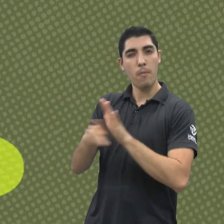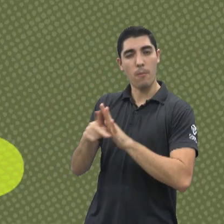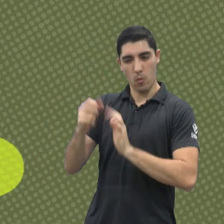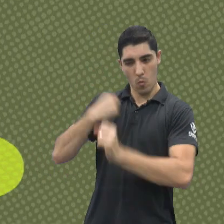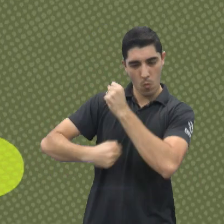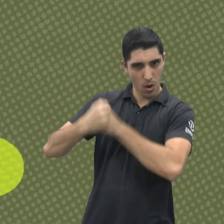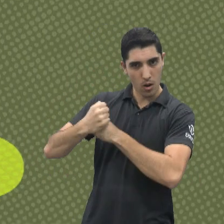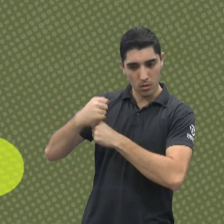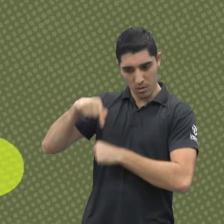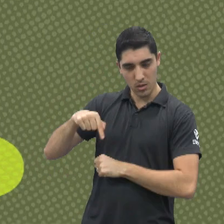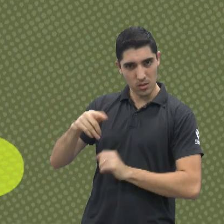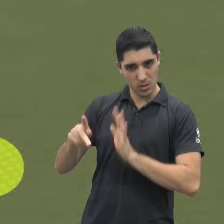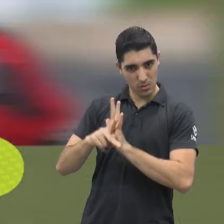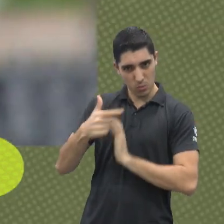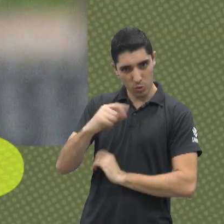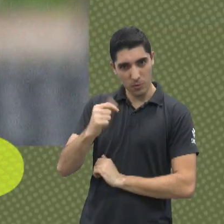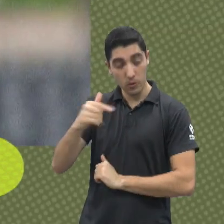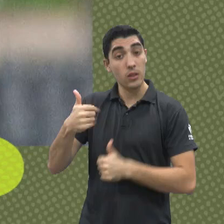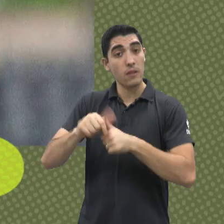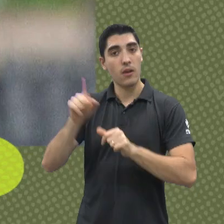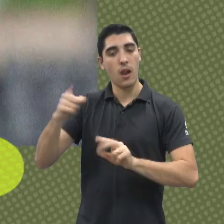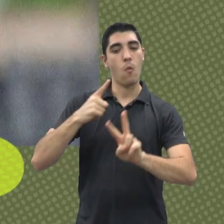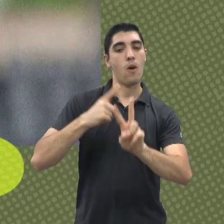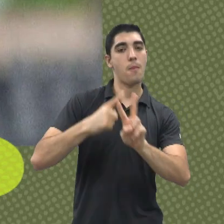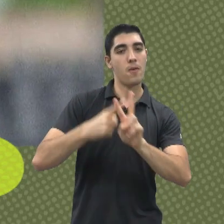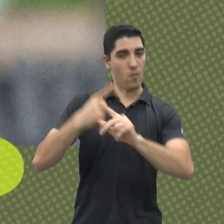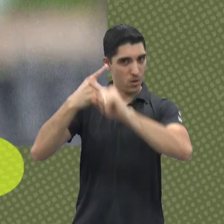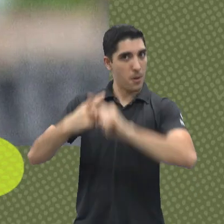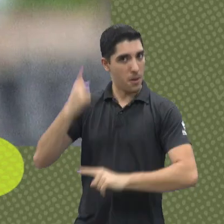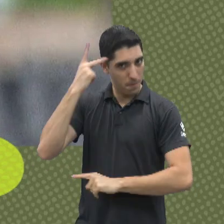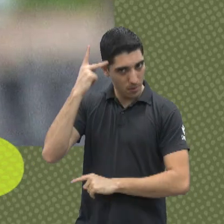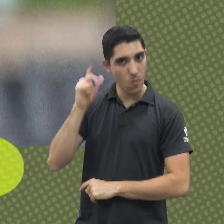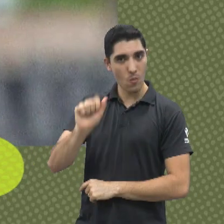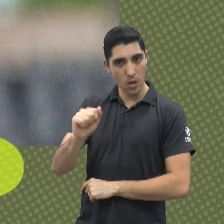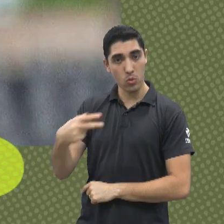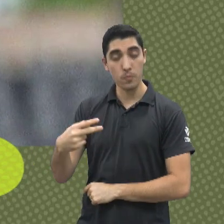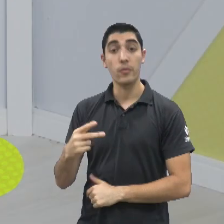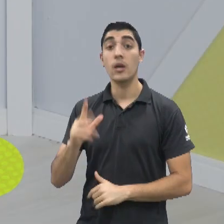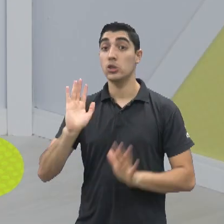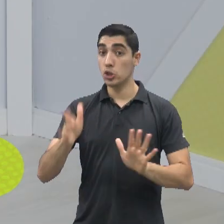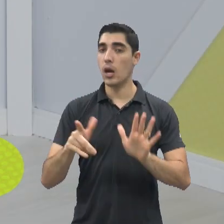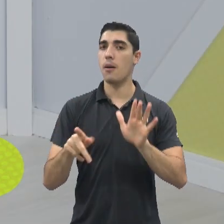Além do Luiz Gustavo, o São José também já apresentou, os zagueiros